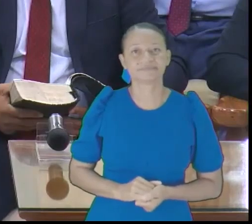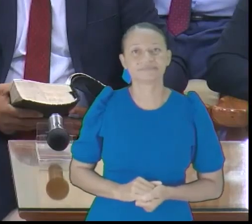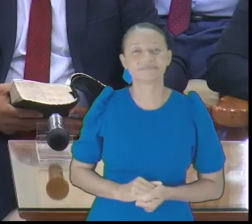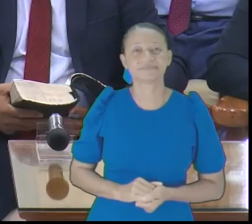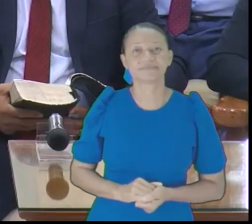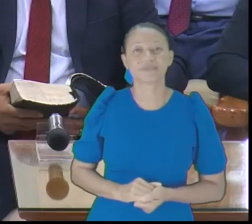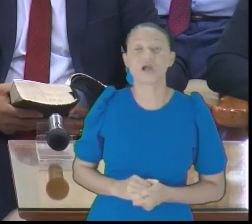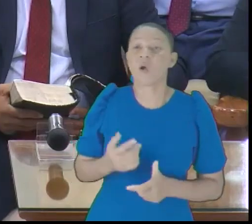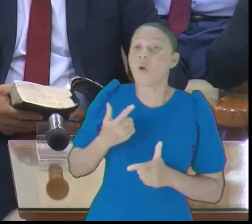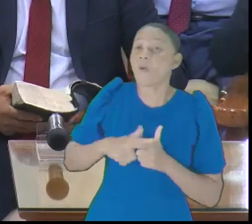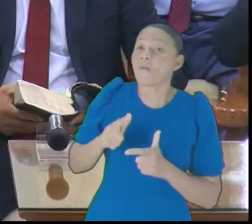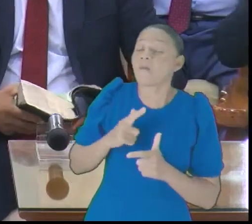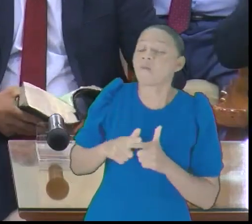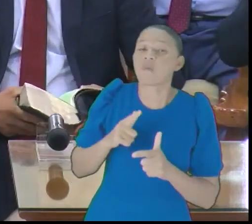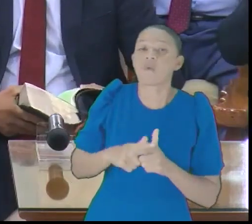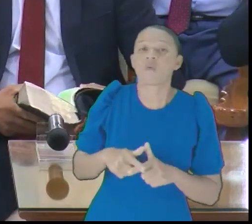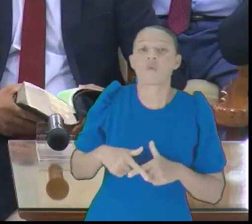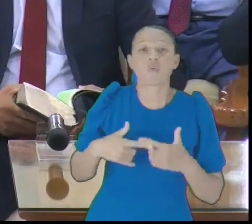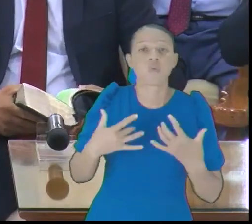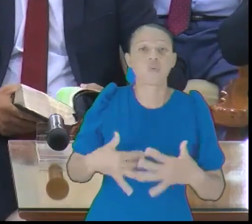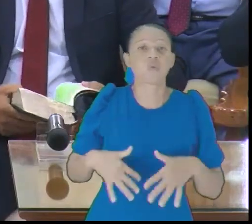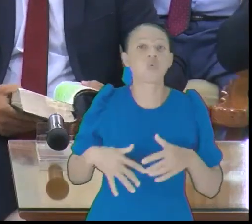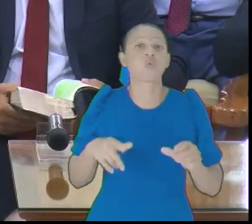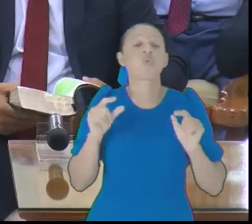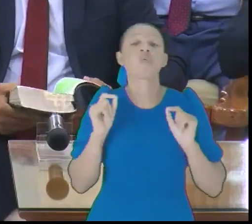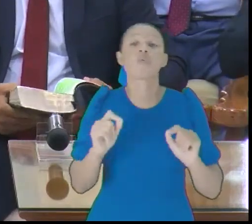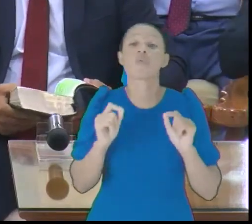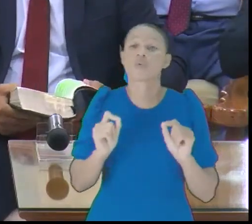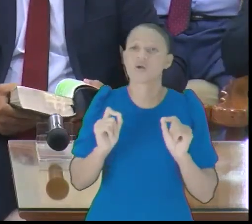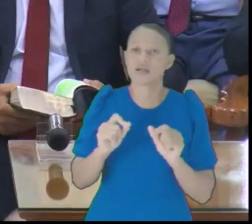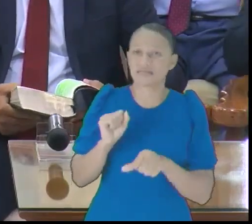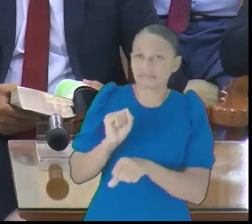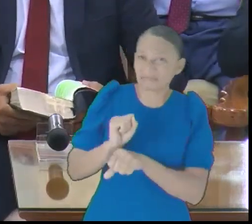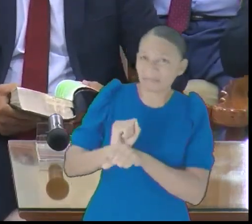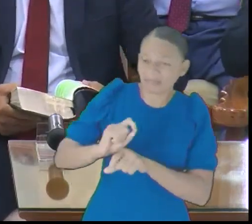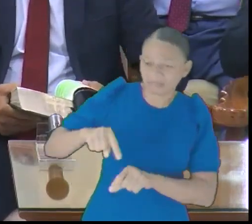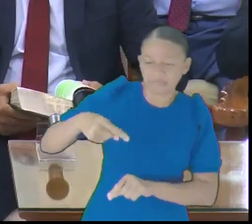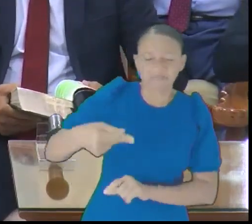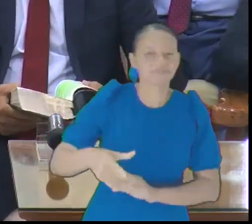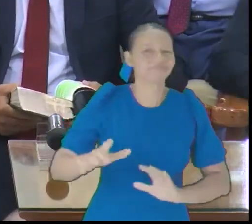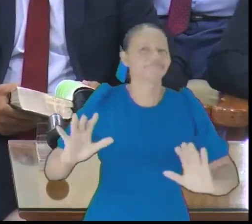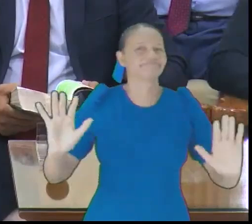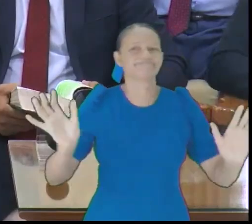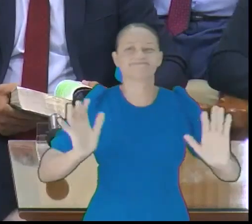o grande problema é que a gente não espera por esse depois.